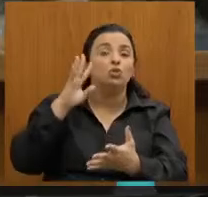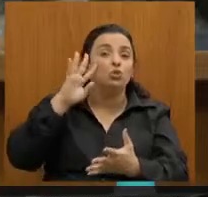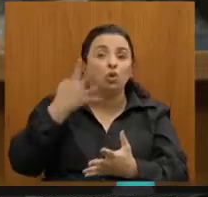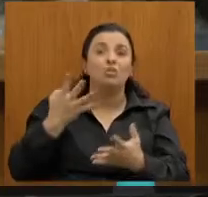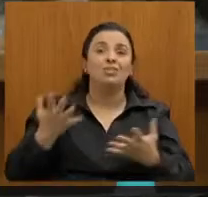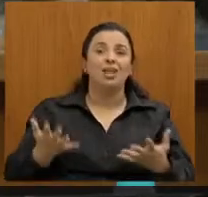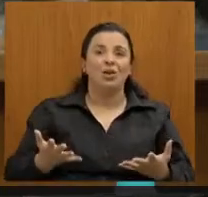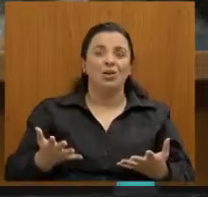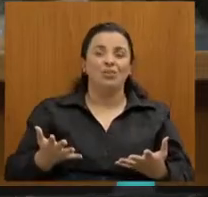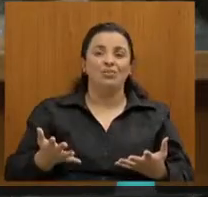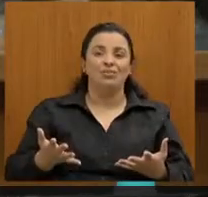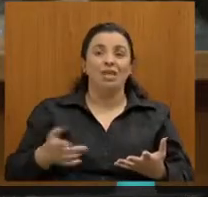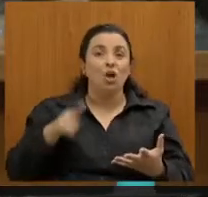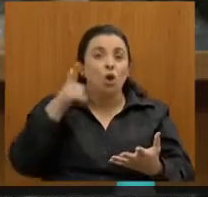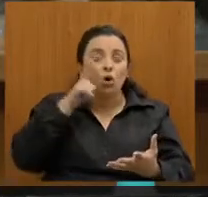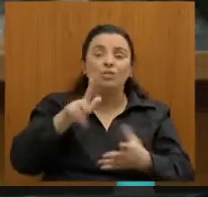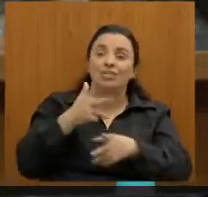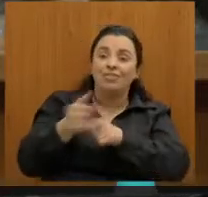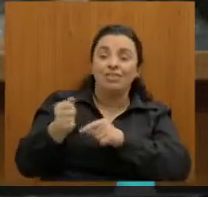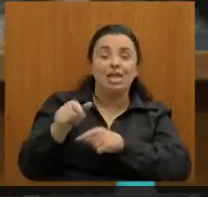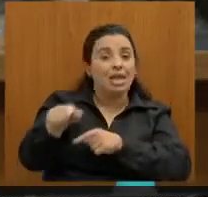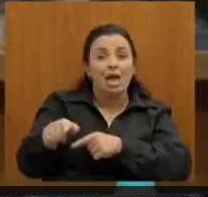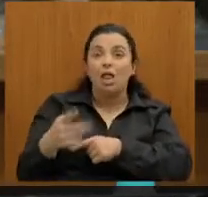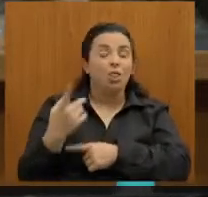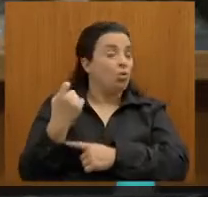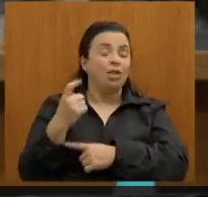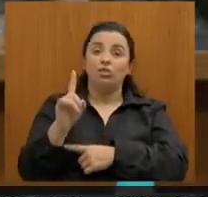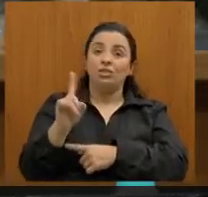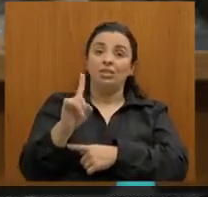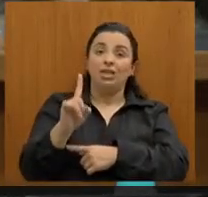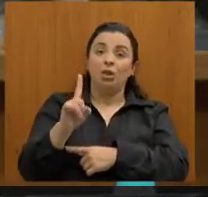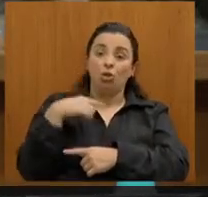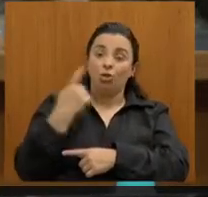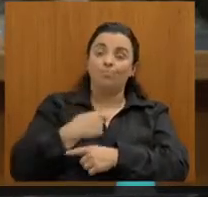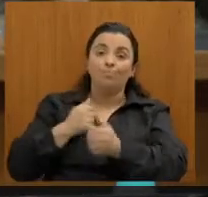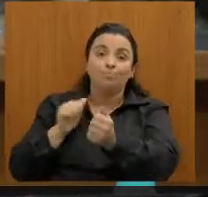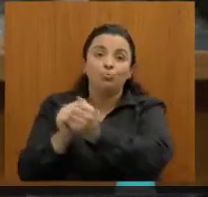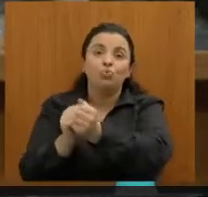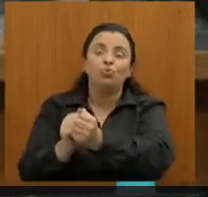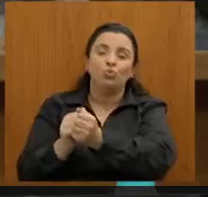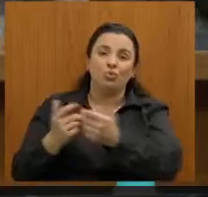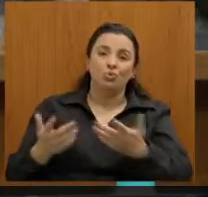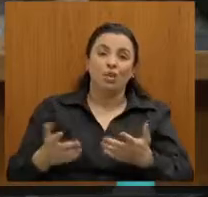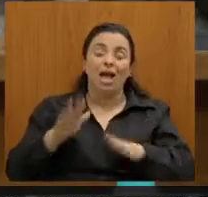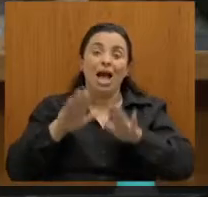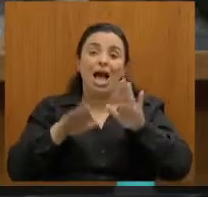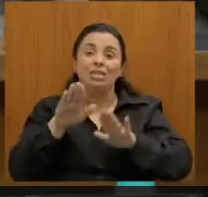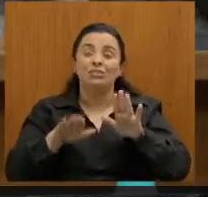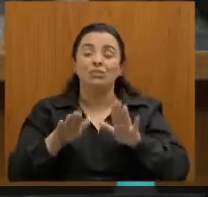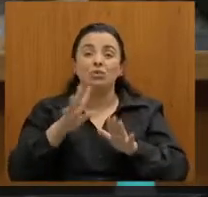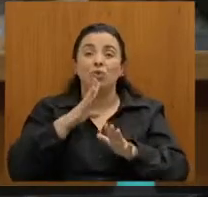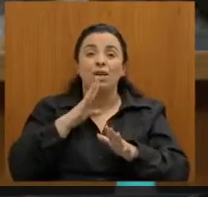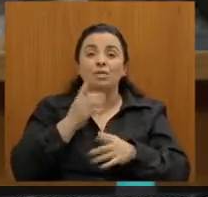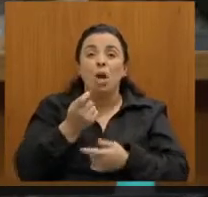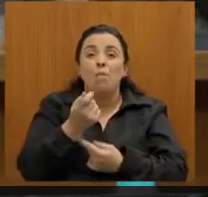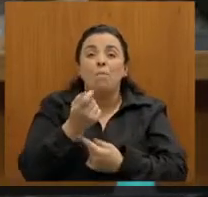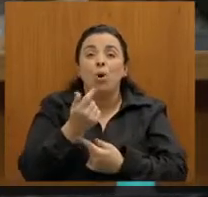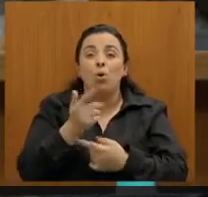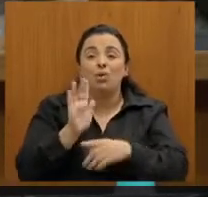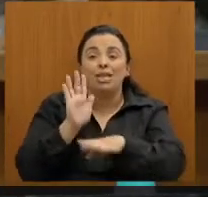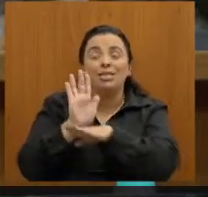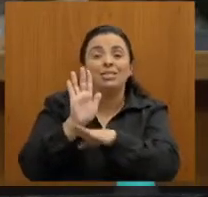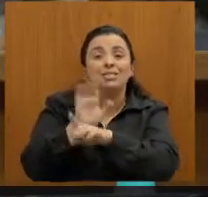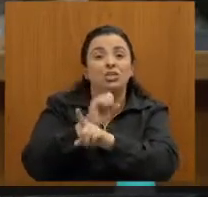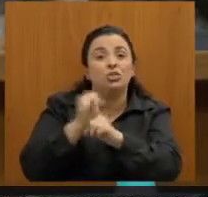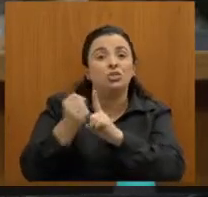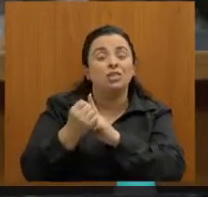solução muitas vezes nós conhecemos pouco deste viés assistência social que a